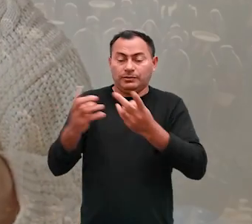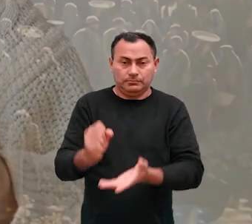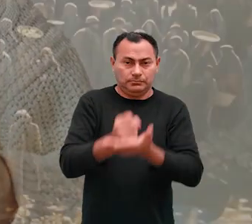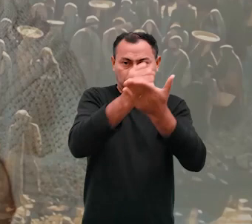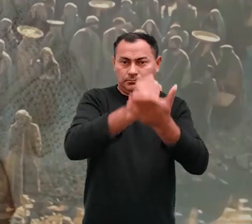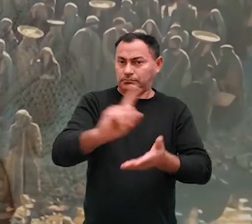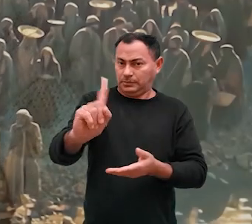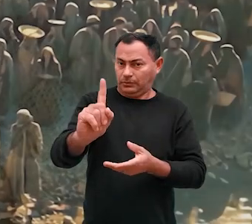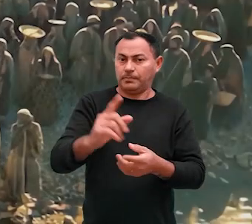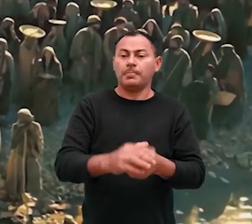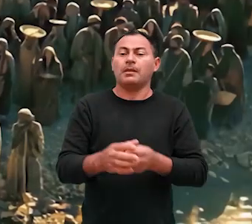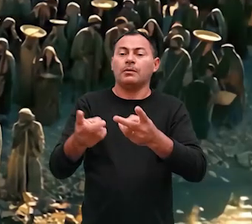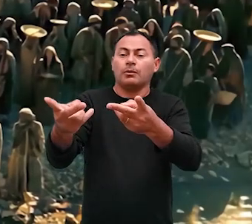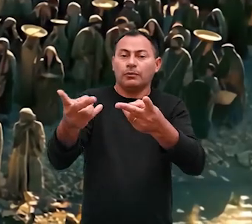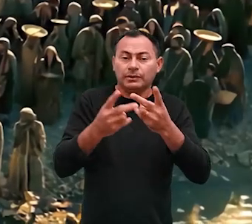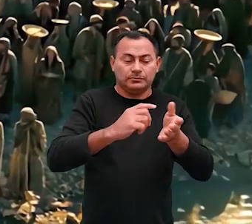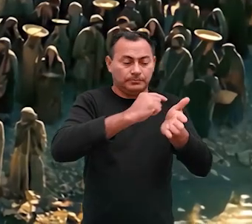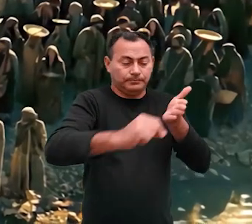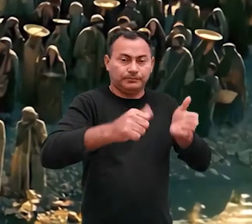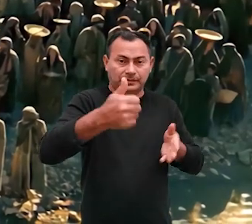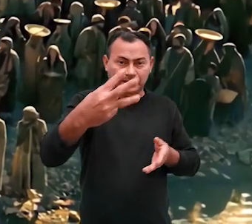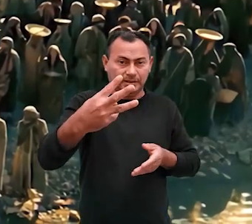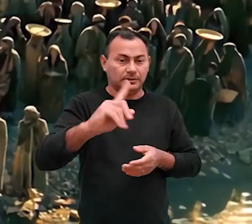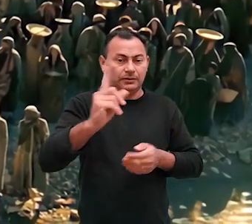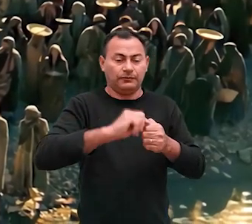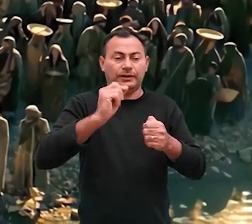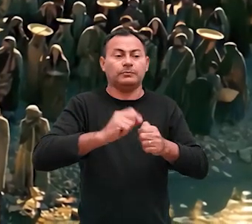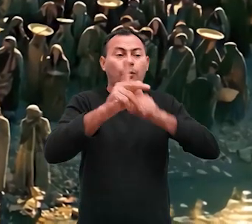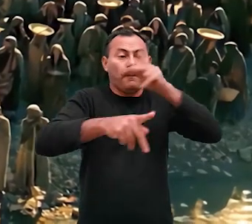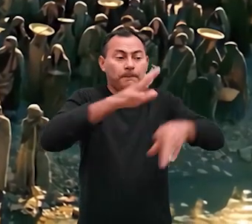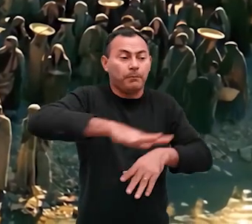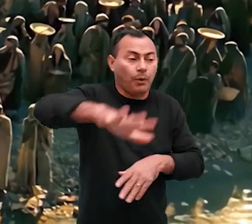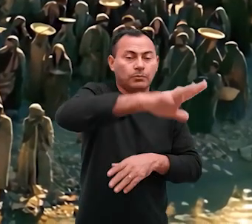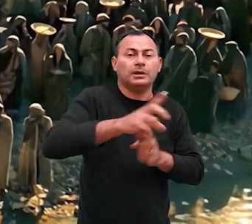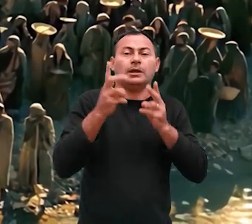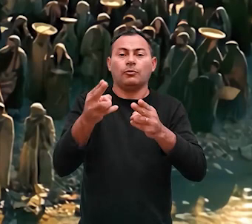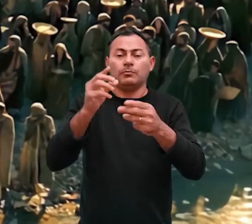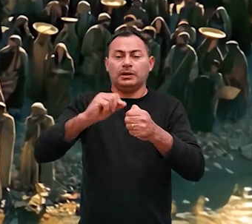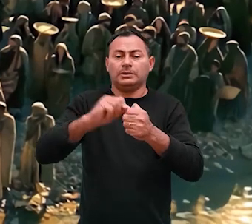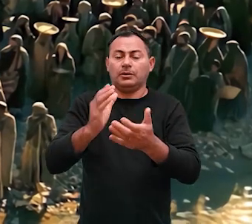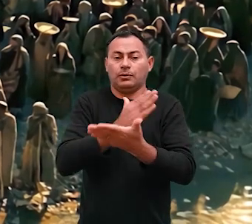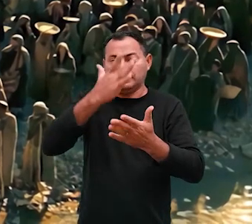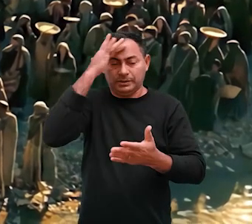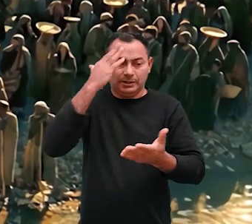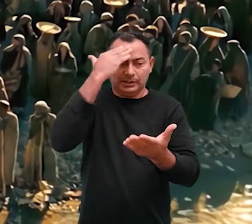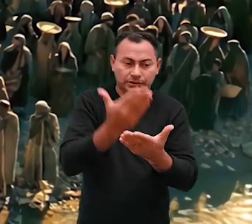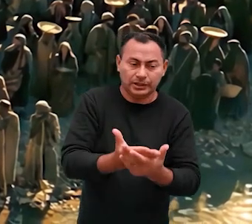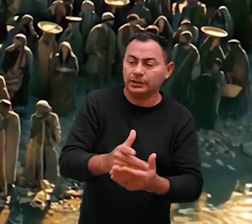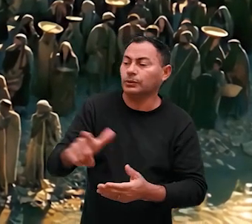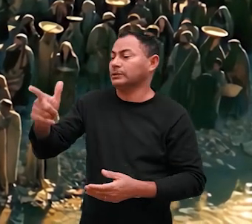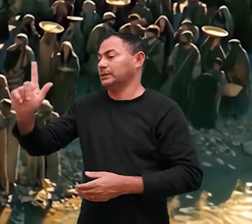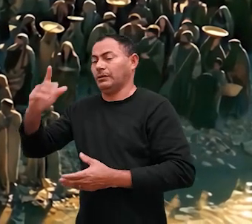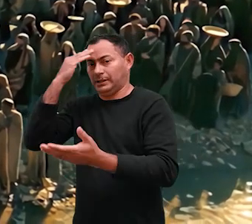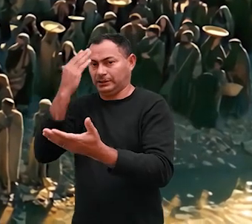salvação. O convite do versículo 13 não foi feito para a multidão, da qual faziam parte alguns crentes e outros não